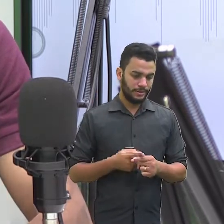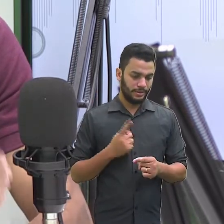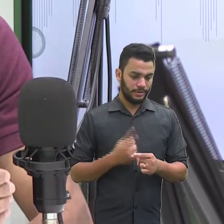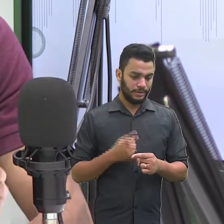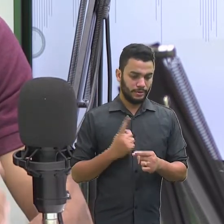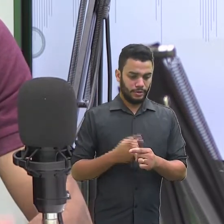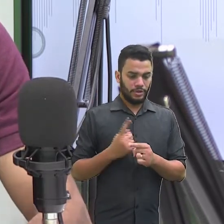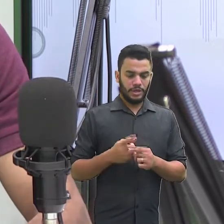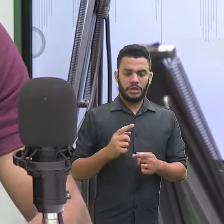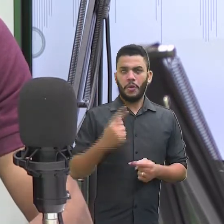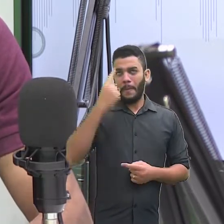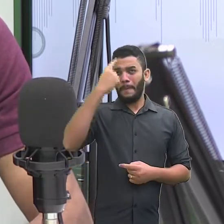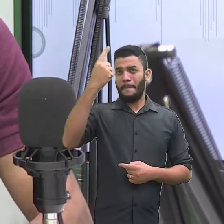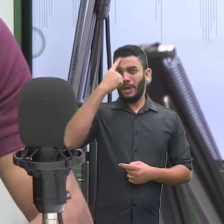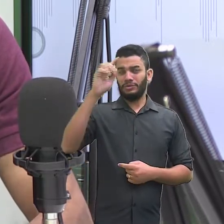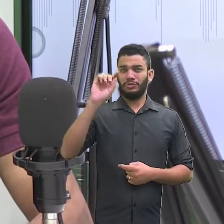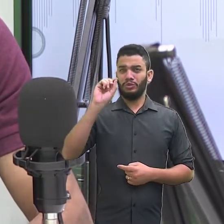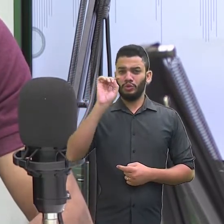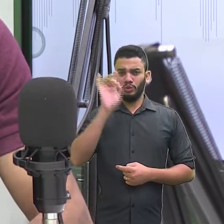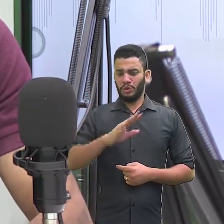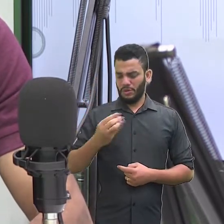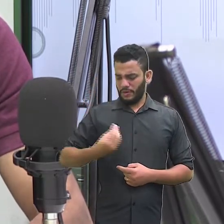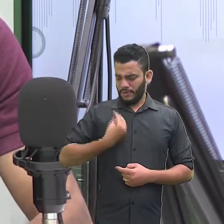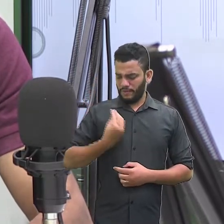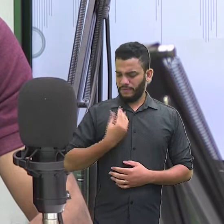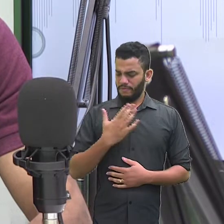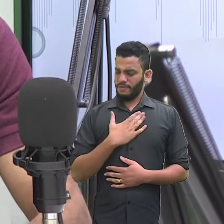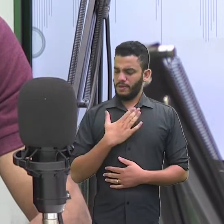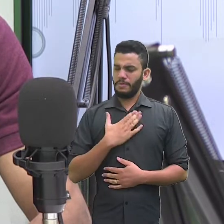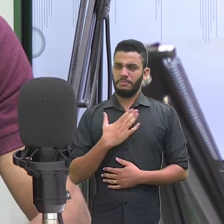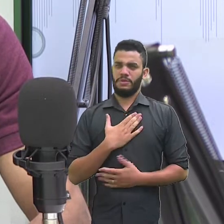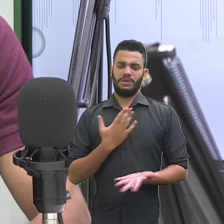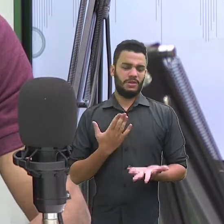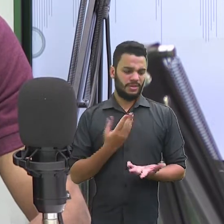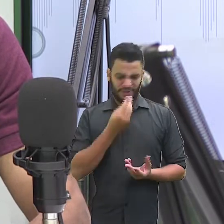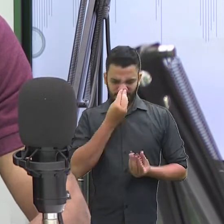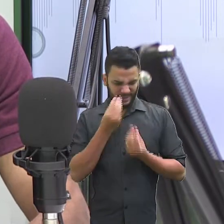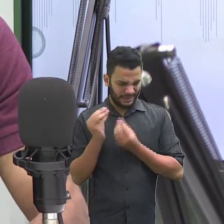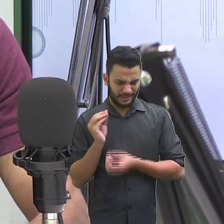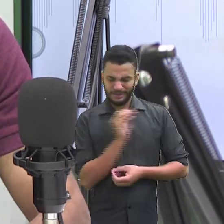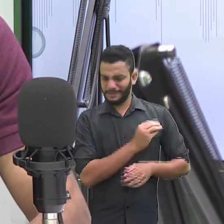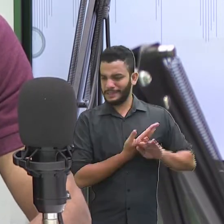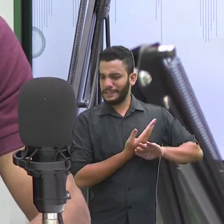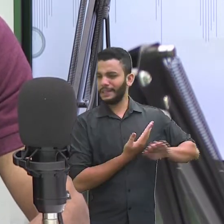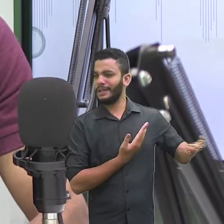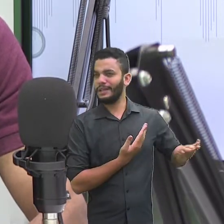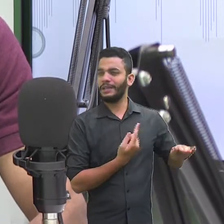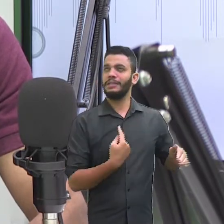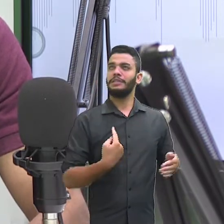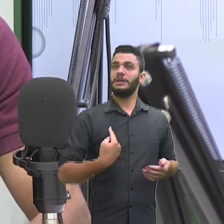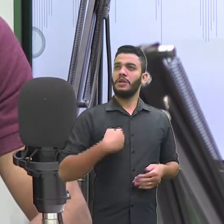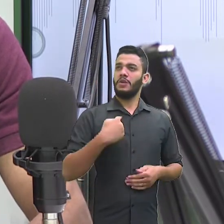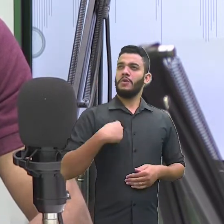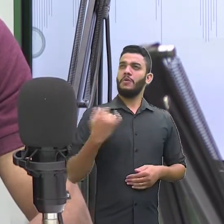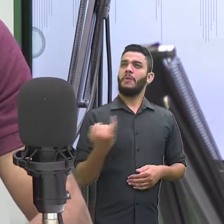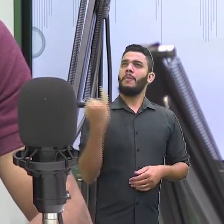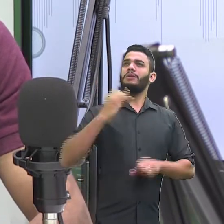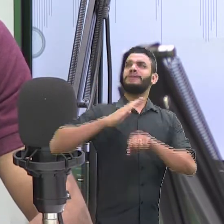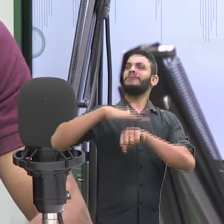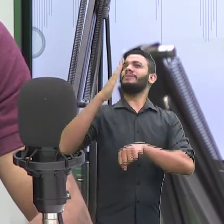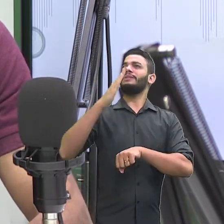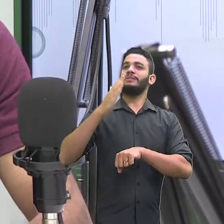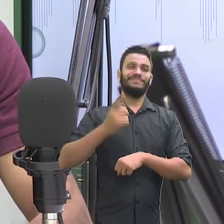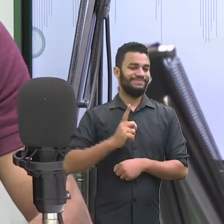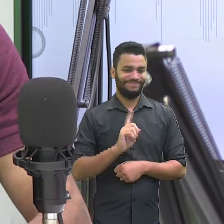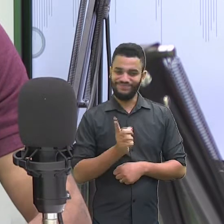me satisfaça a mim mesmo. E quando se vive em família, nós precisamos sacrificar este nosso ego em prol